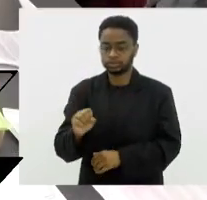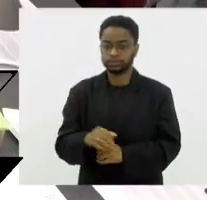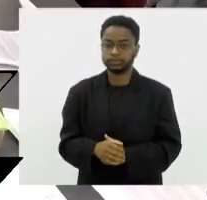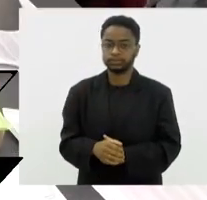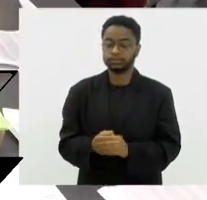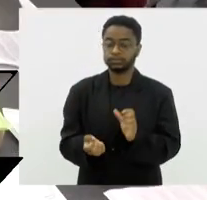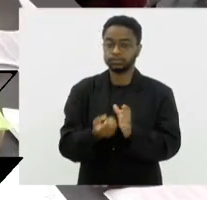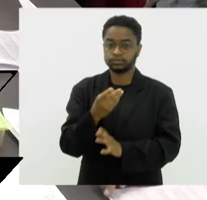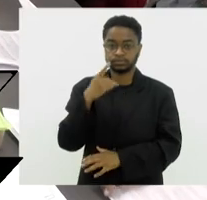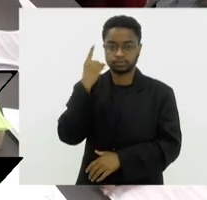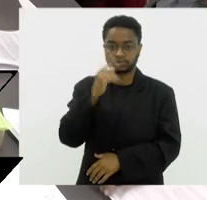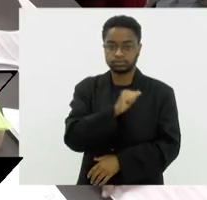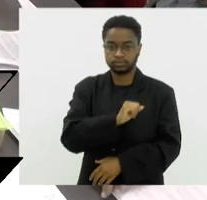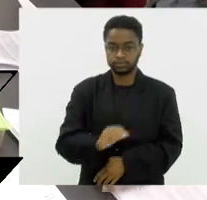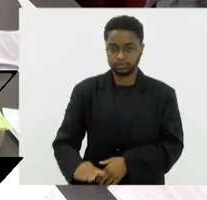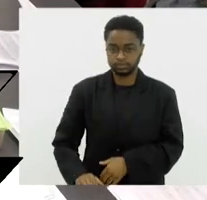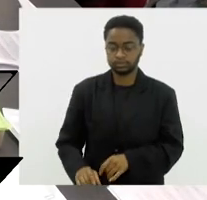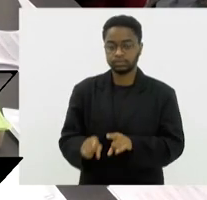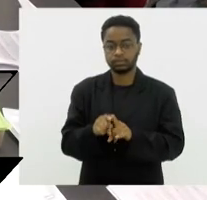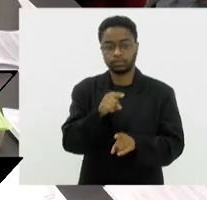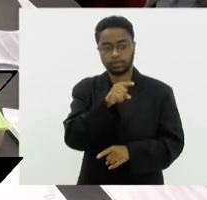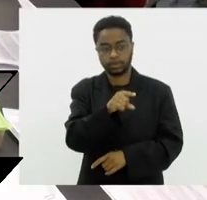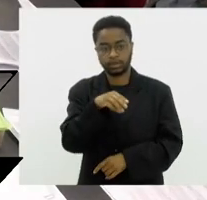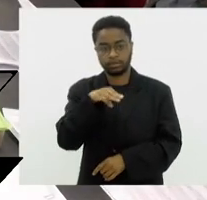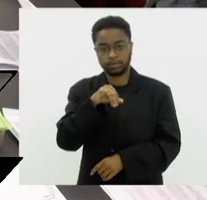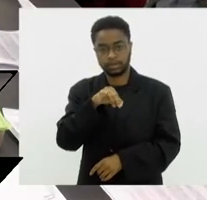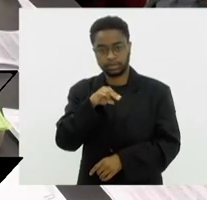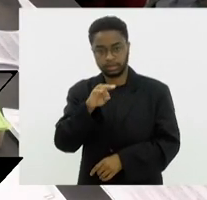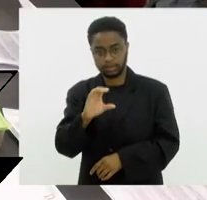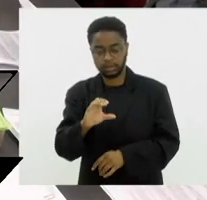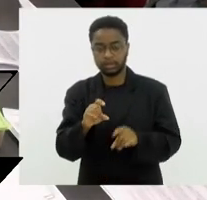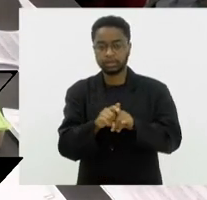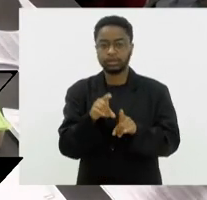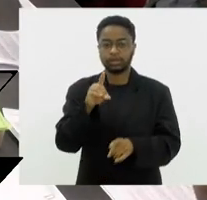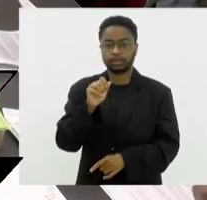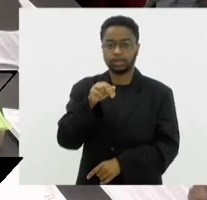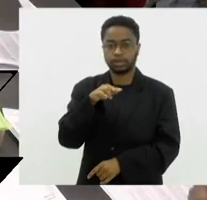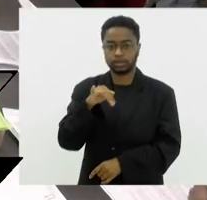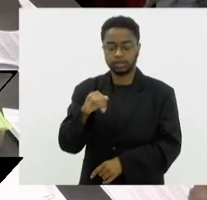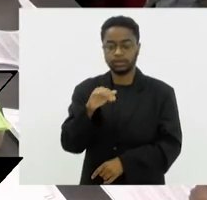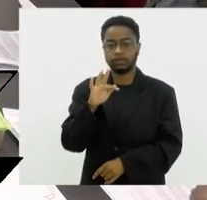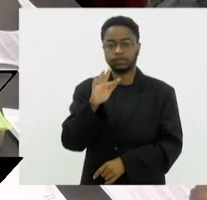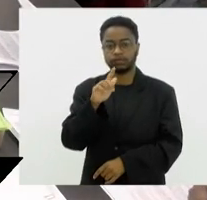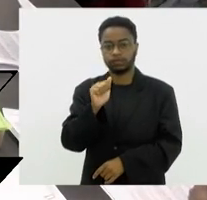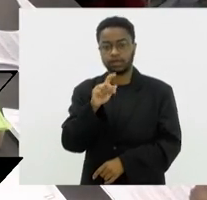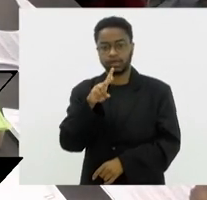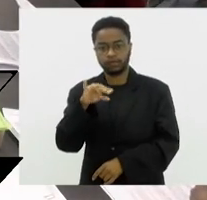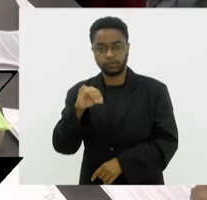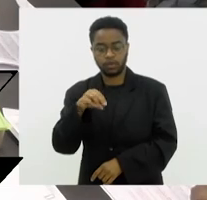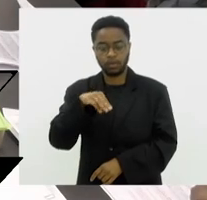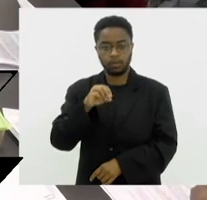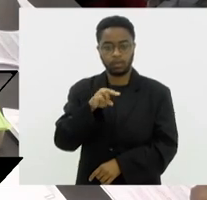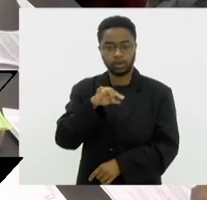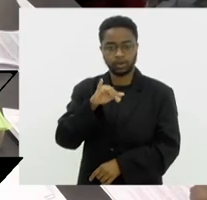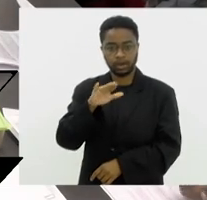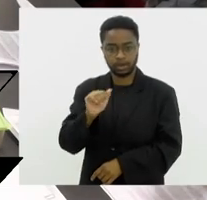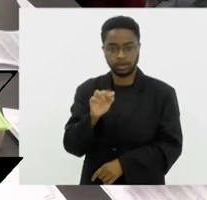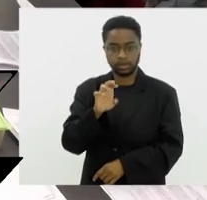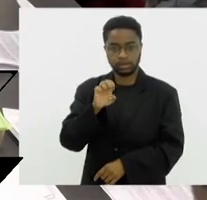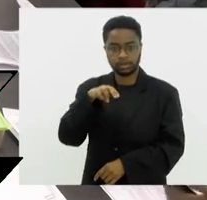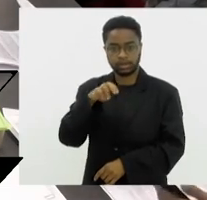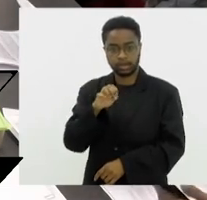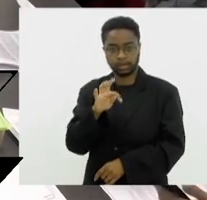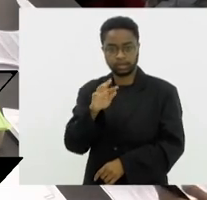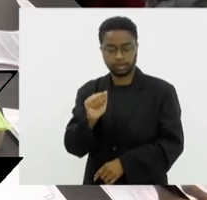André Siciliano, Vossa Excelência, deputado Carlos Mink, Dani Monteiro, Eleomar Coelho, Flávio Serafini, Mônica Francisco, Renata Souza, Renan